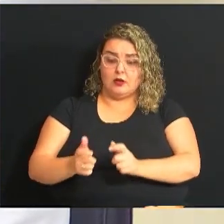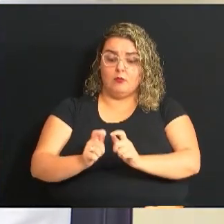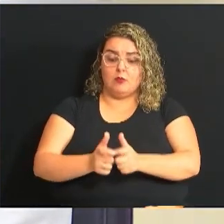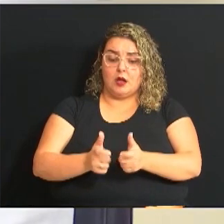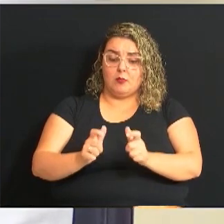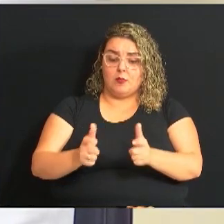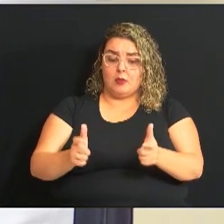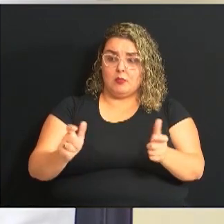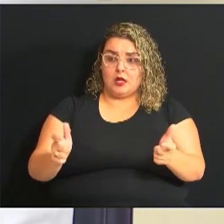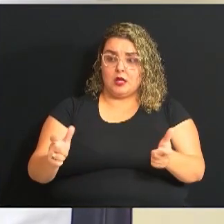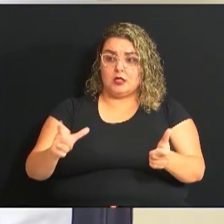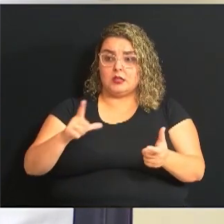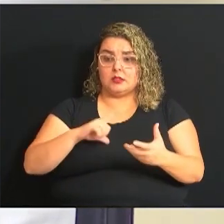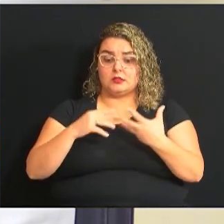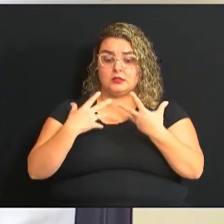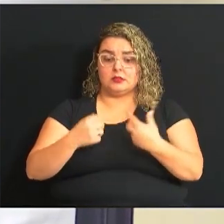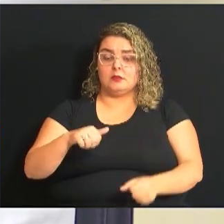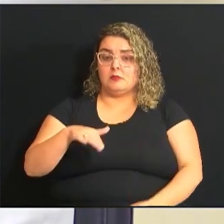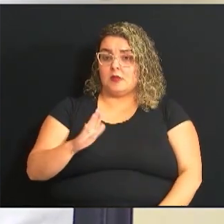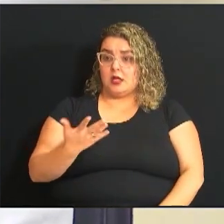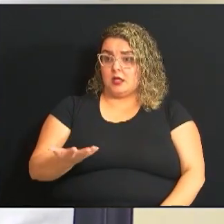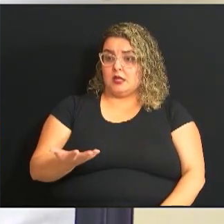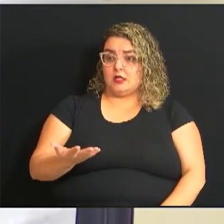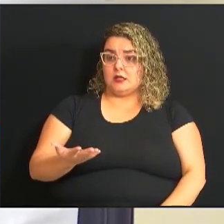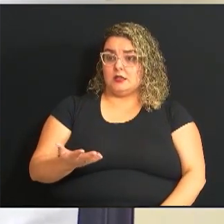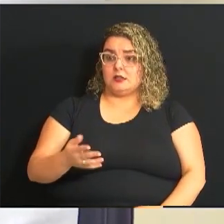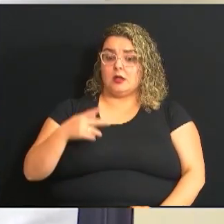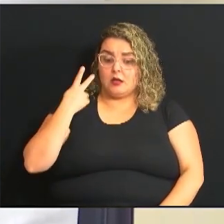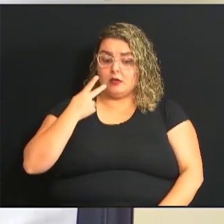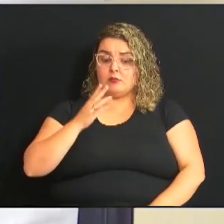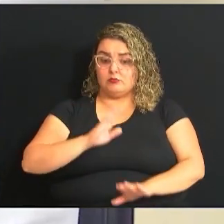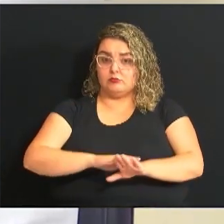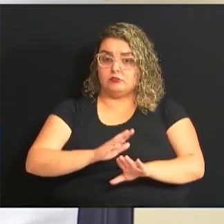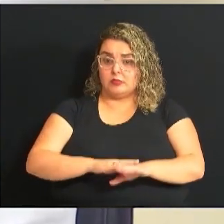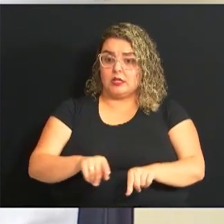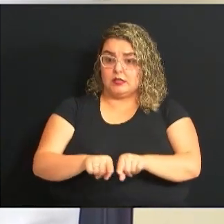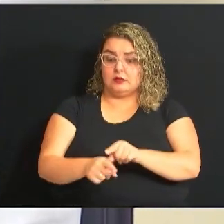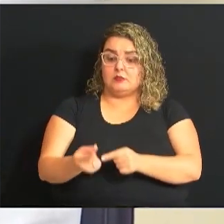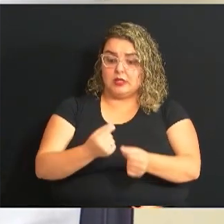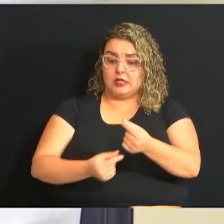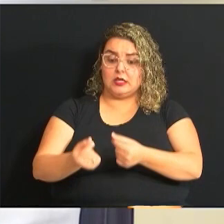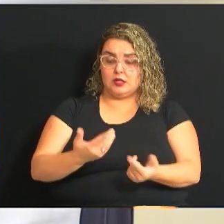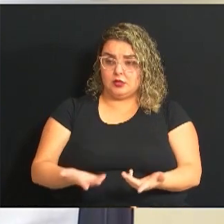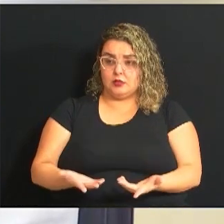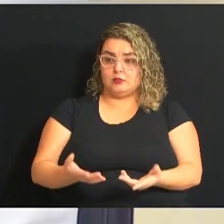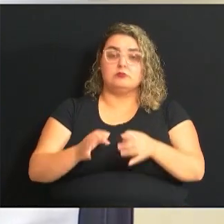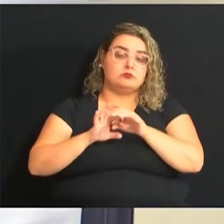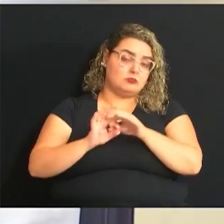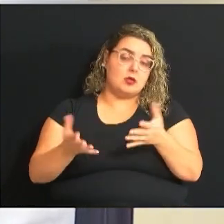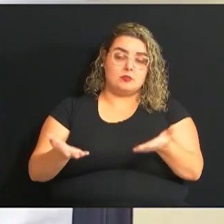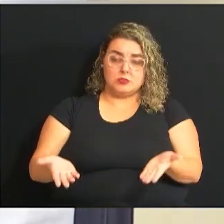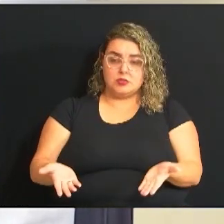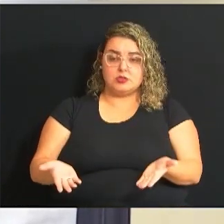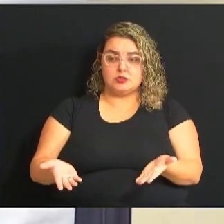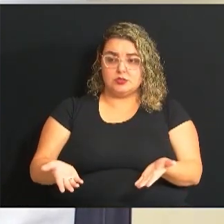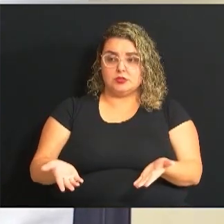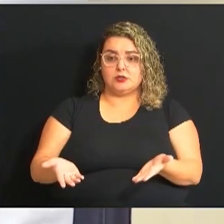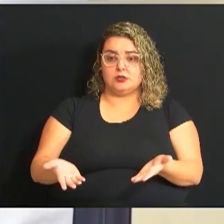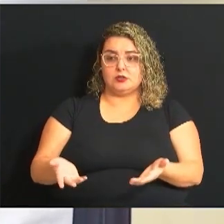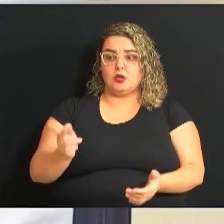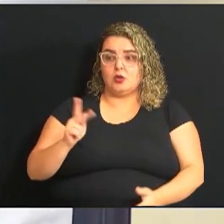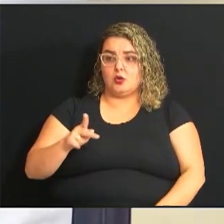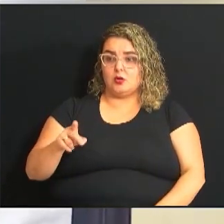organizações passaram a crescer, a ter mais adeptos, e as condições políticas, mas também as condições econômicas permitiram